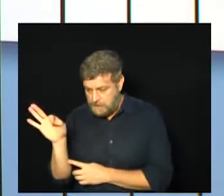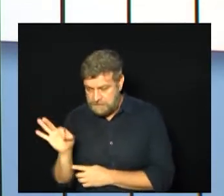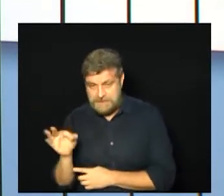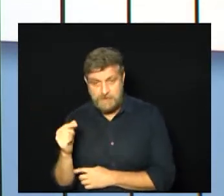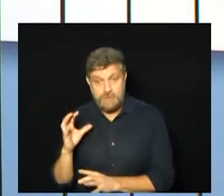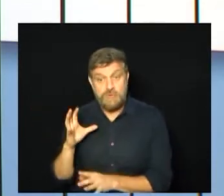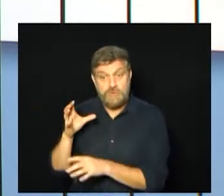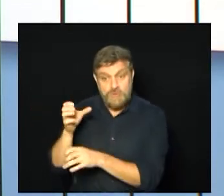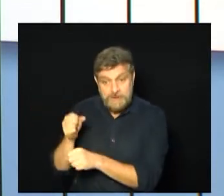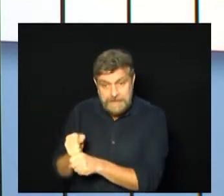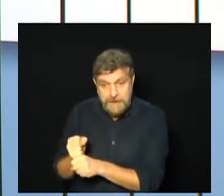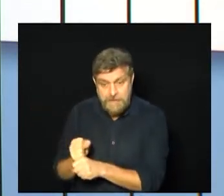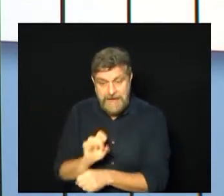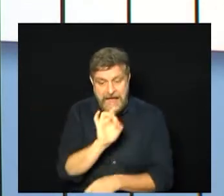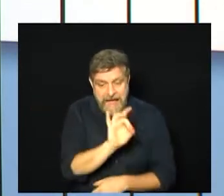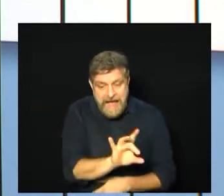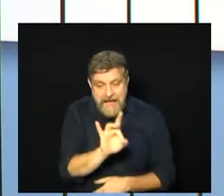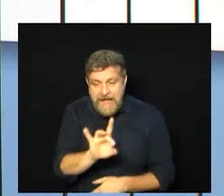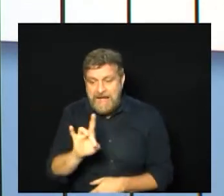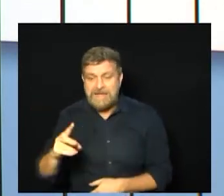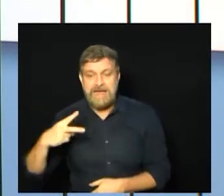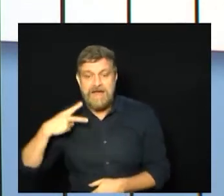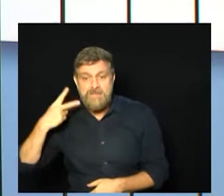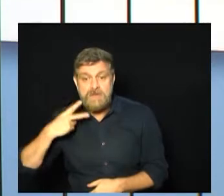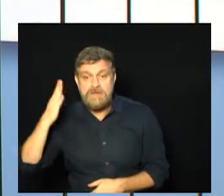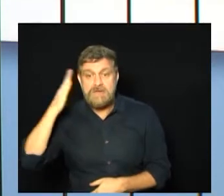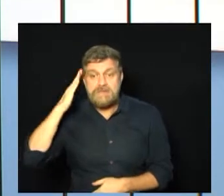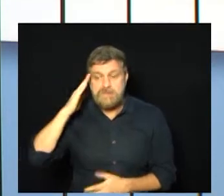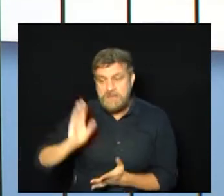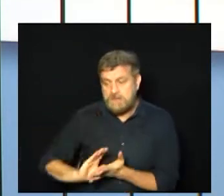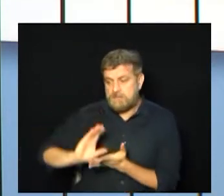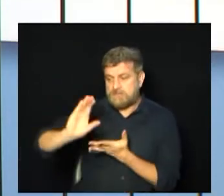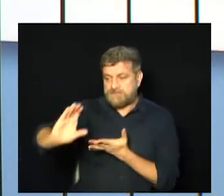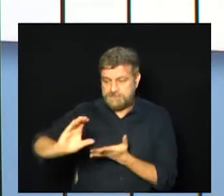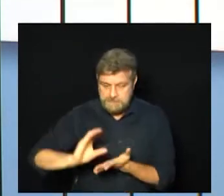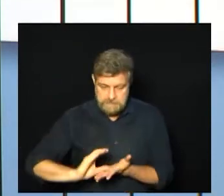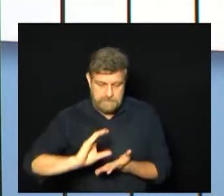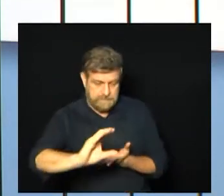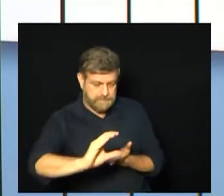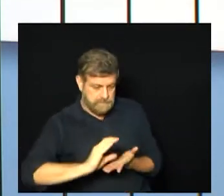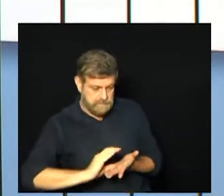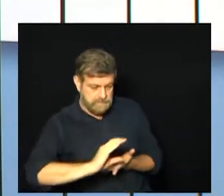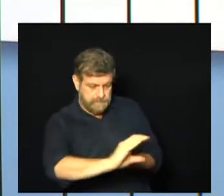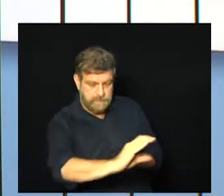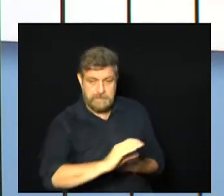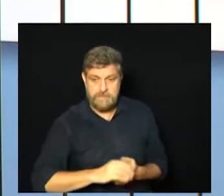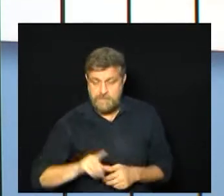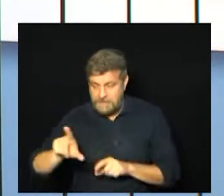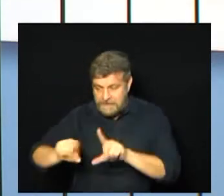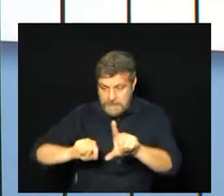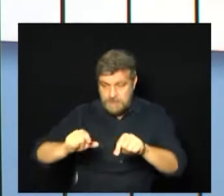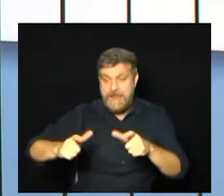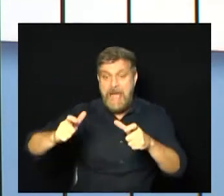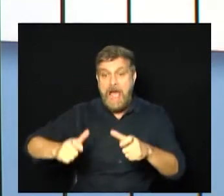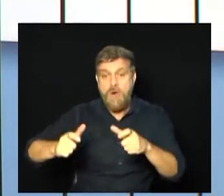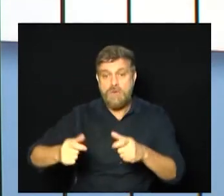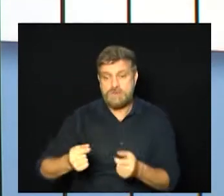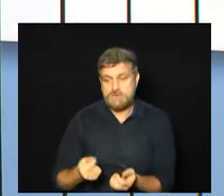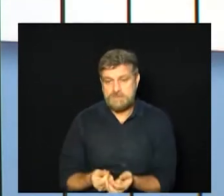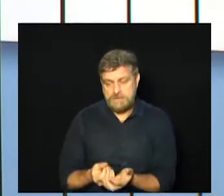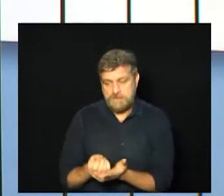valor total para que os vereadores possam apresentar essas emendas. E desse